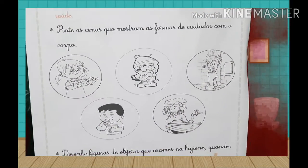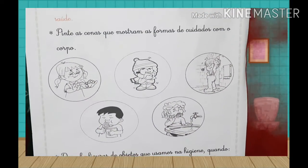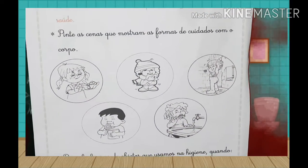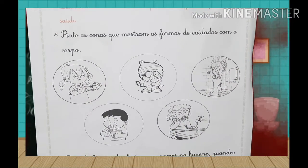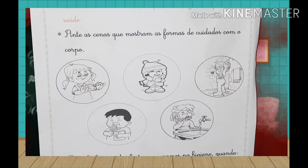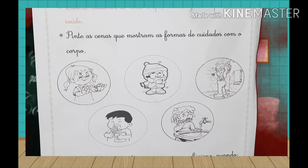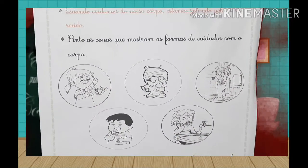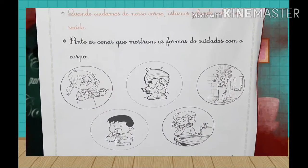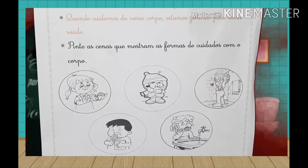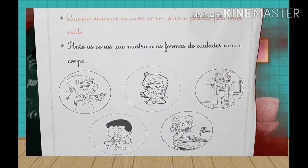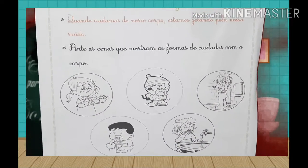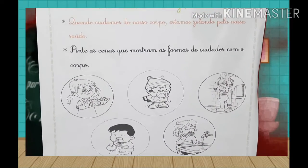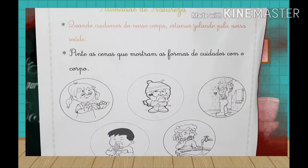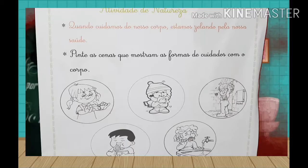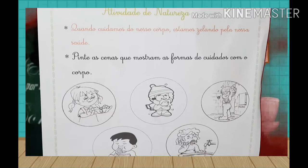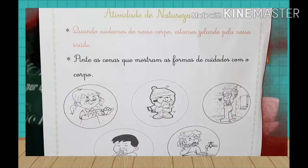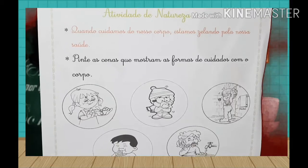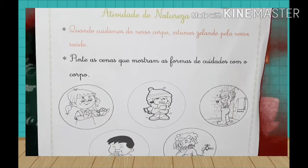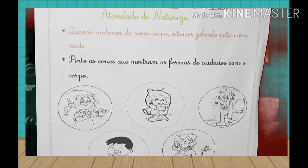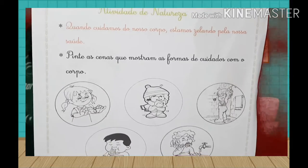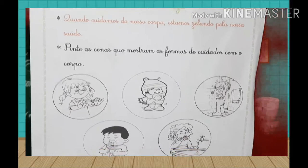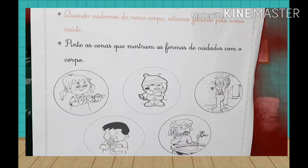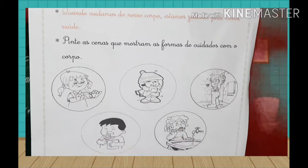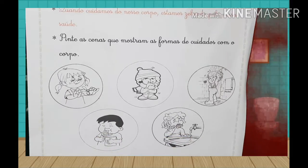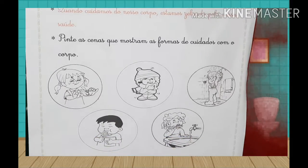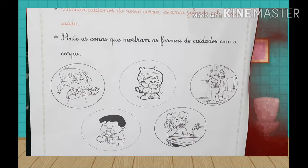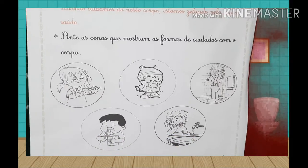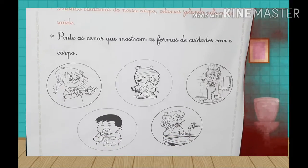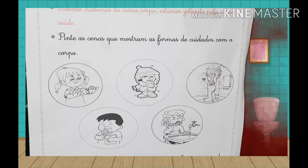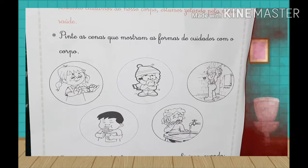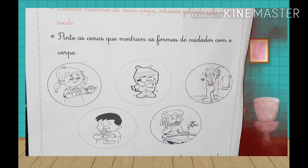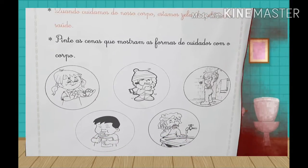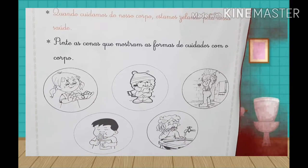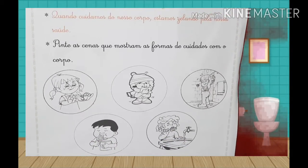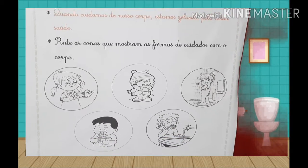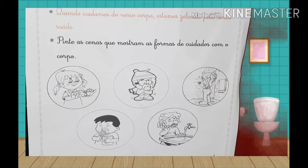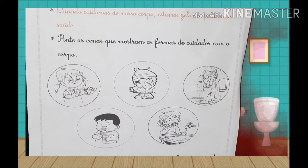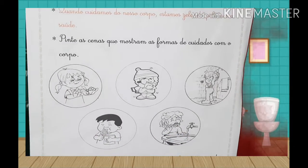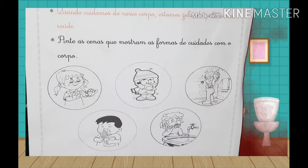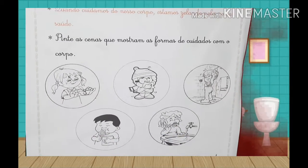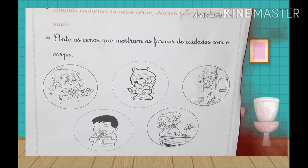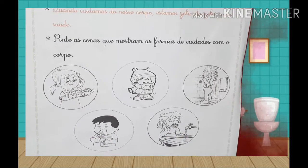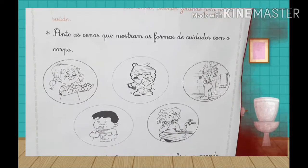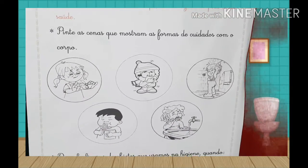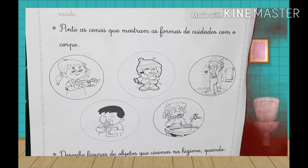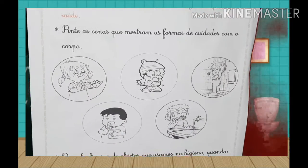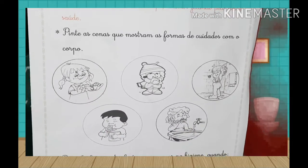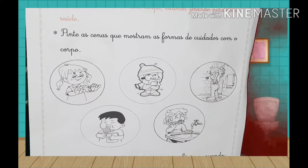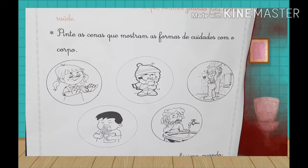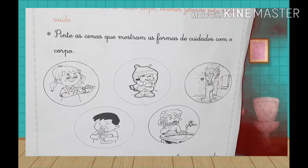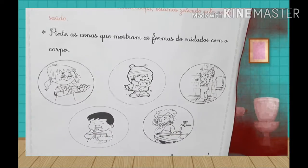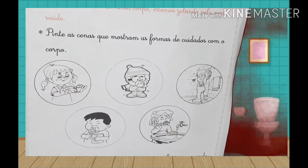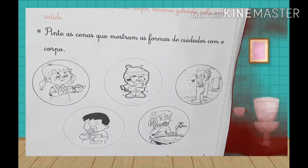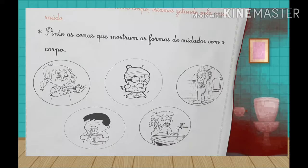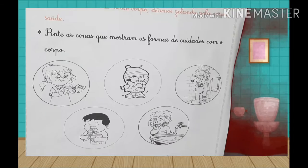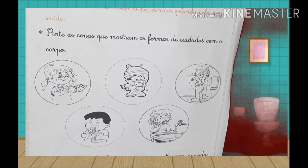uma menina que está cortando as unhas, então ela está cuidando das suas unhas. Tem um menino que pegou